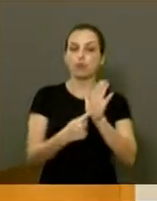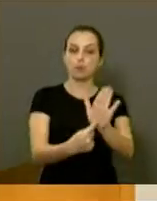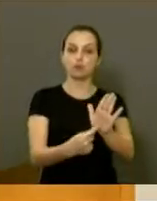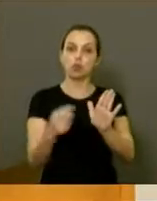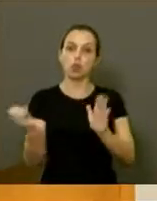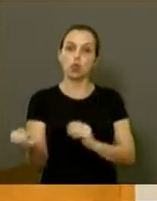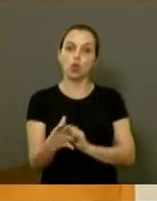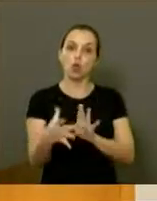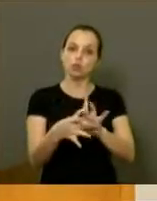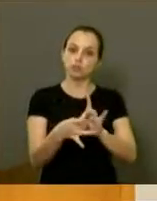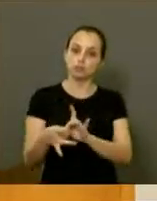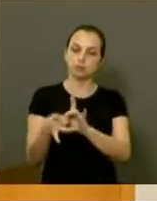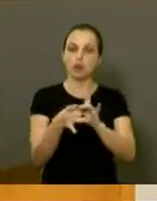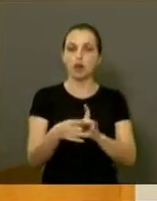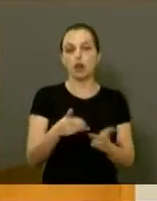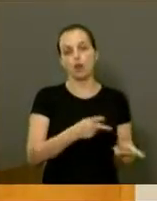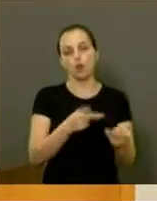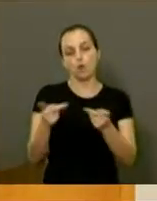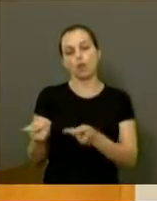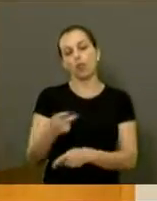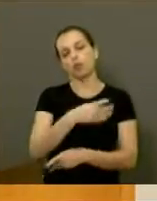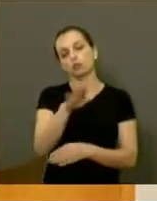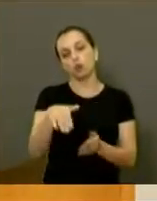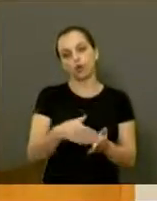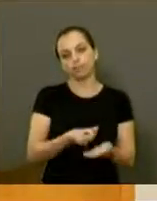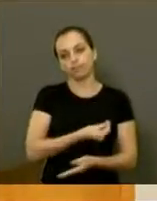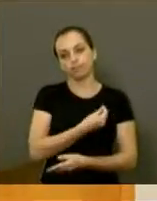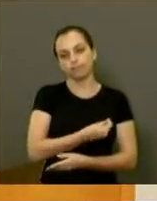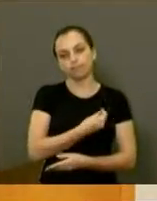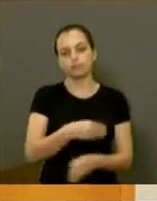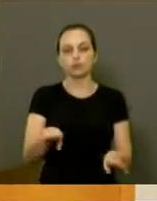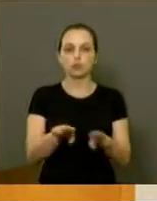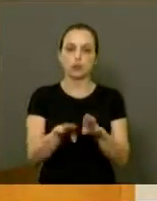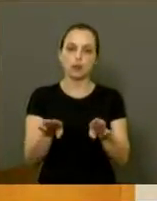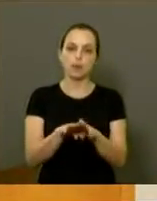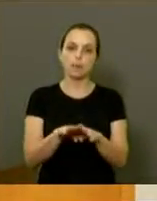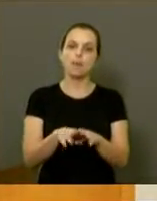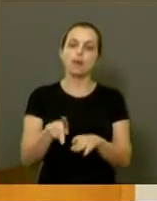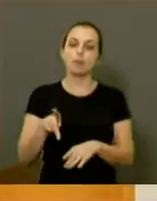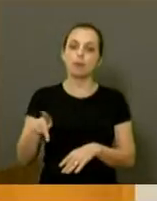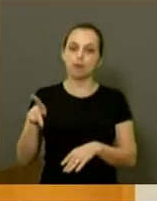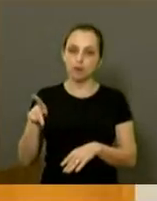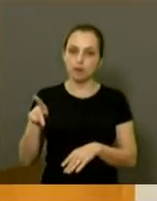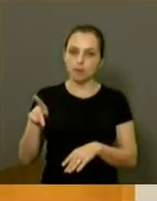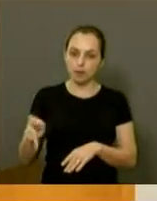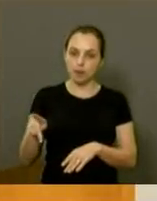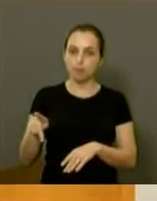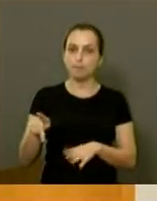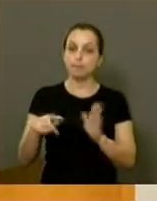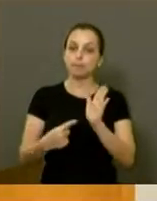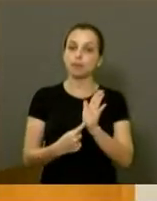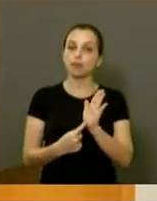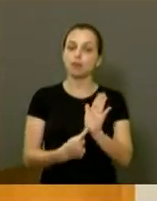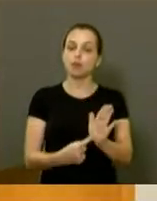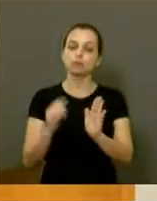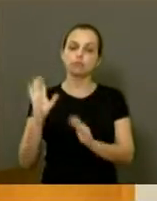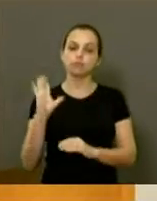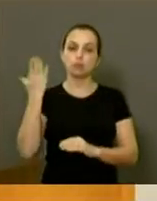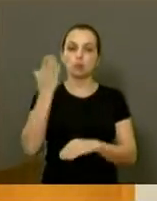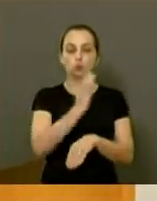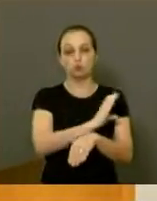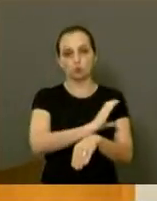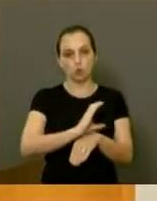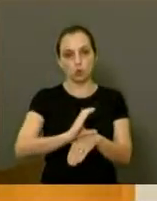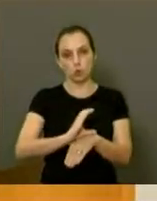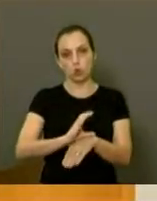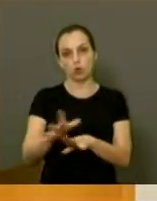novos filiados, então, convidar a todos os presentes. E também o nosso partido vai estar realizando um curso em